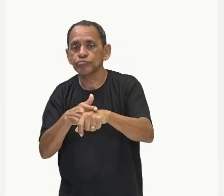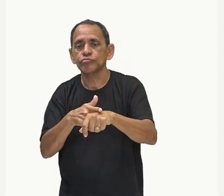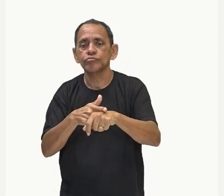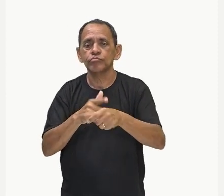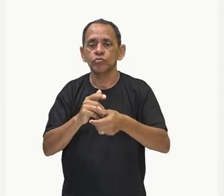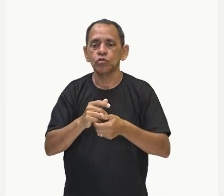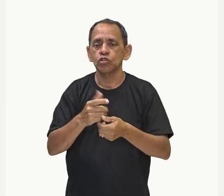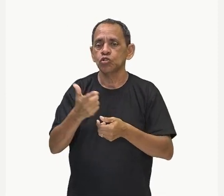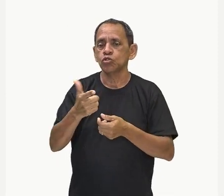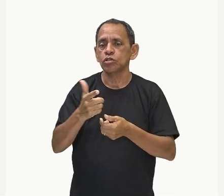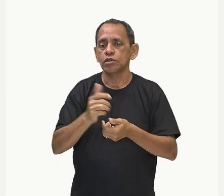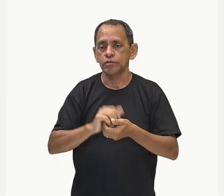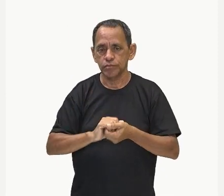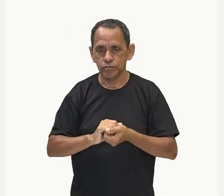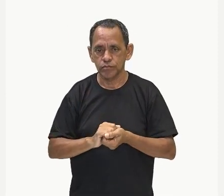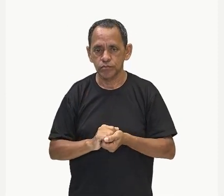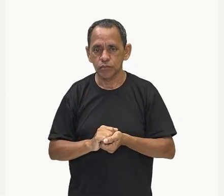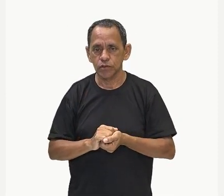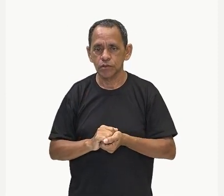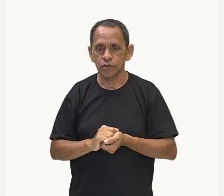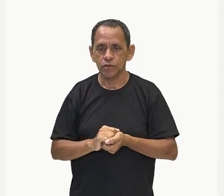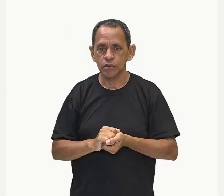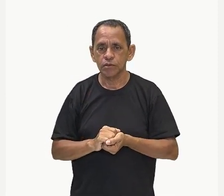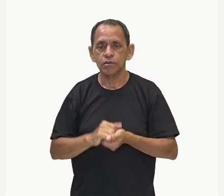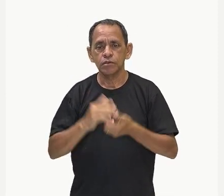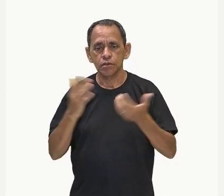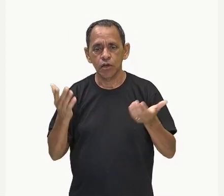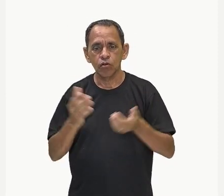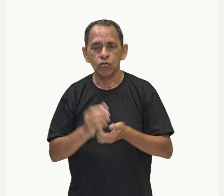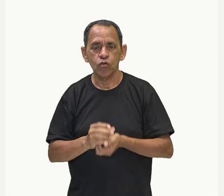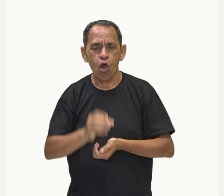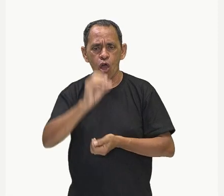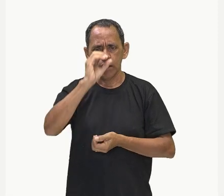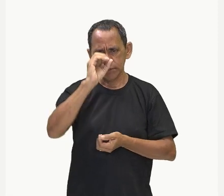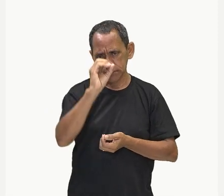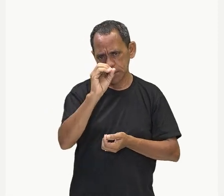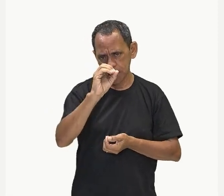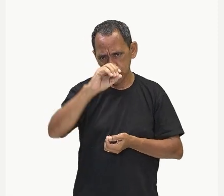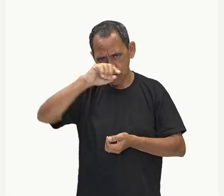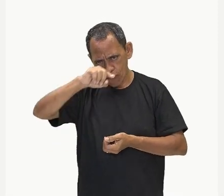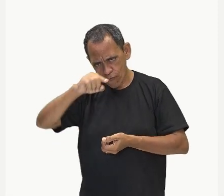como na frente da vírgula. Tudo bem? E aí eu fico com